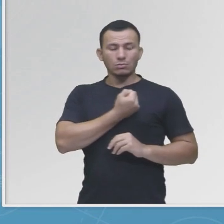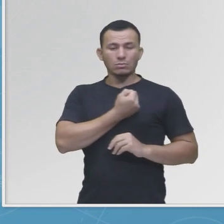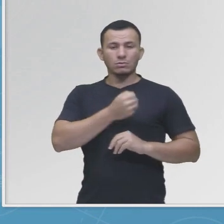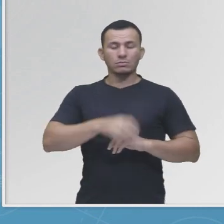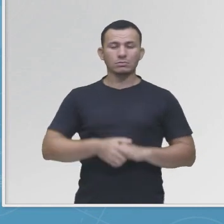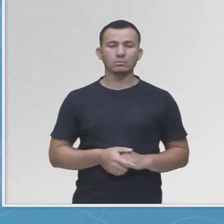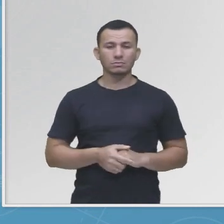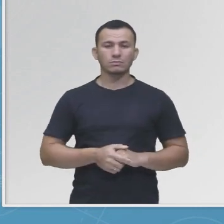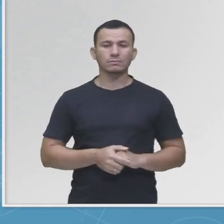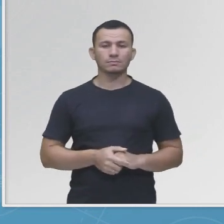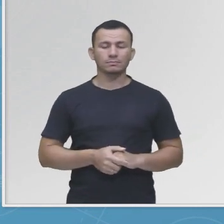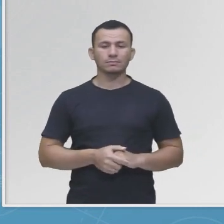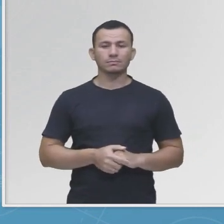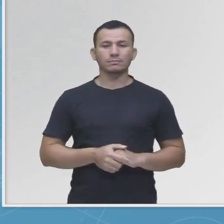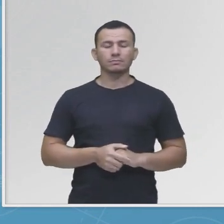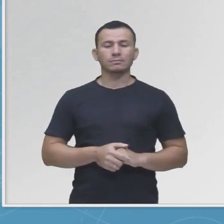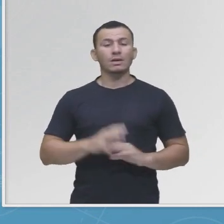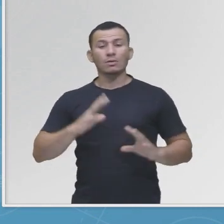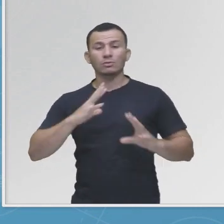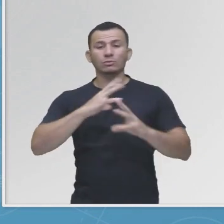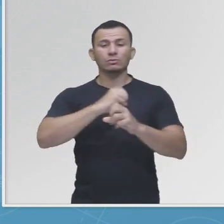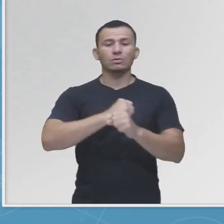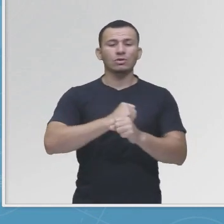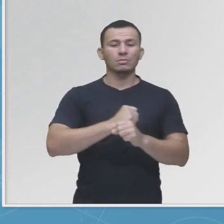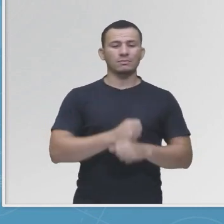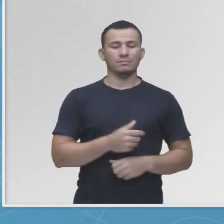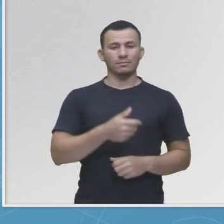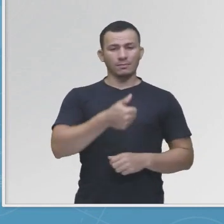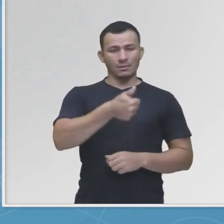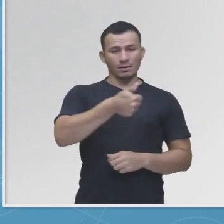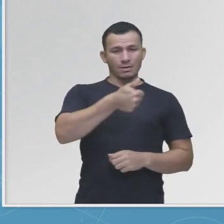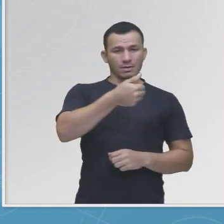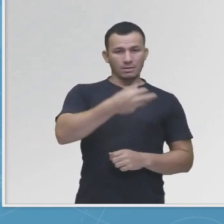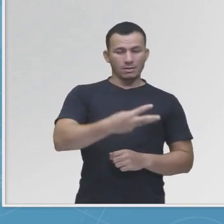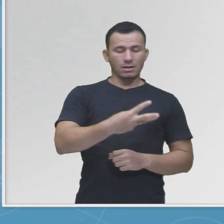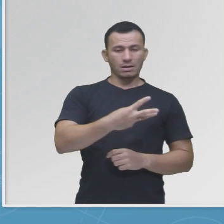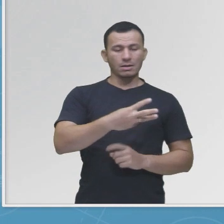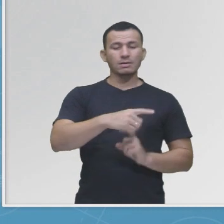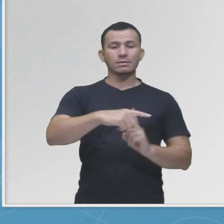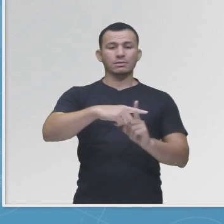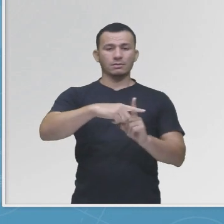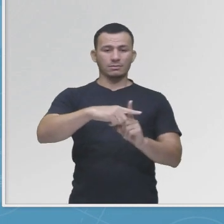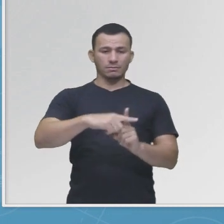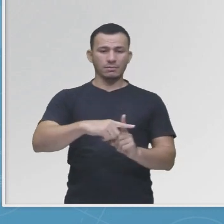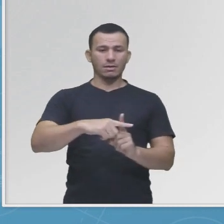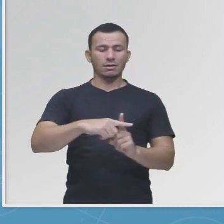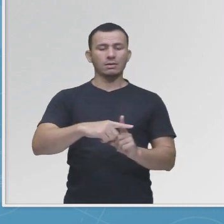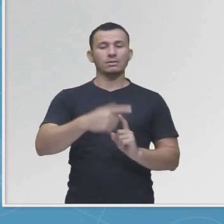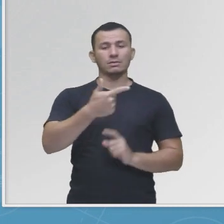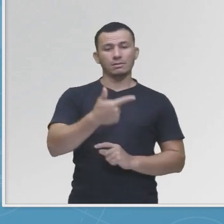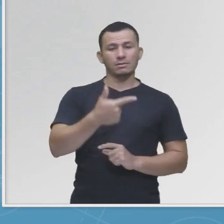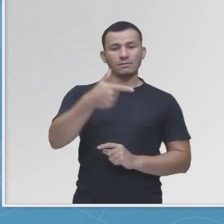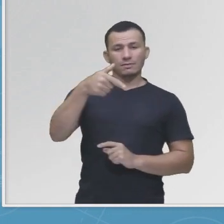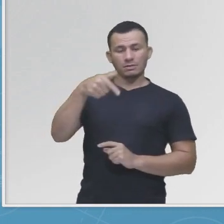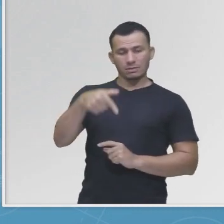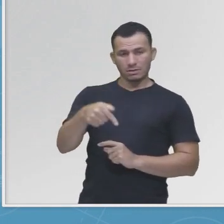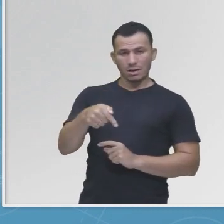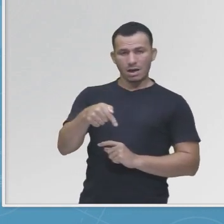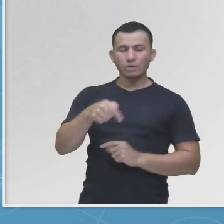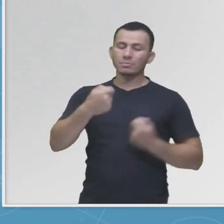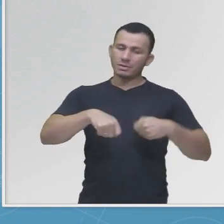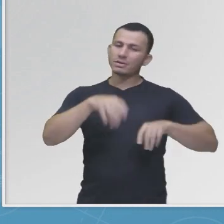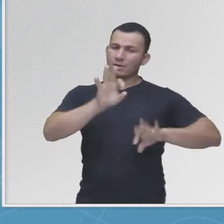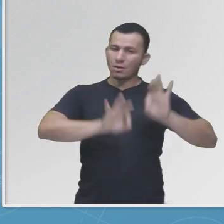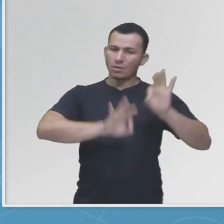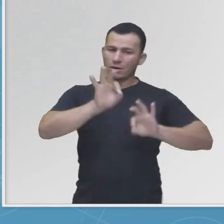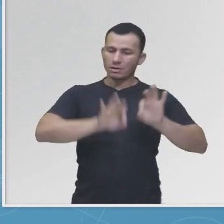conjunto. Somando isso daqui, né? Agrupando, né, as parcelas corretamente, usando o algoritmo, né,